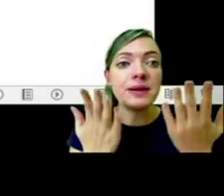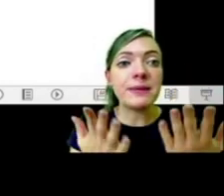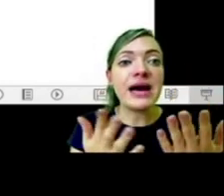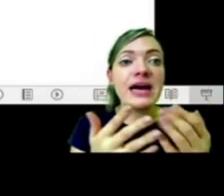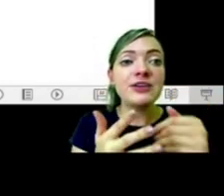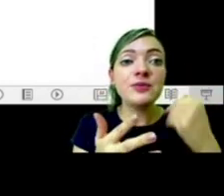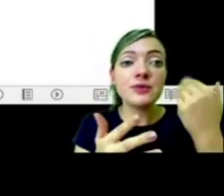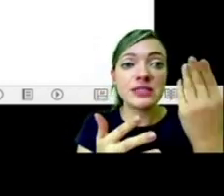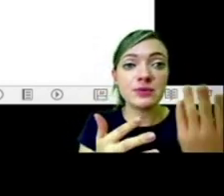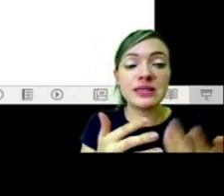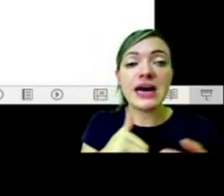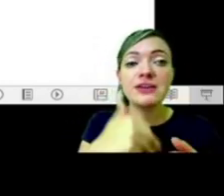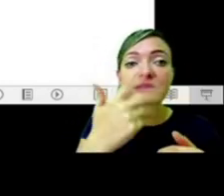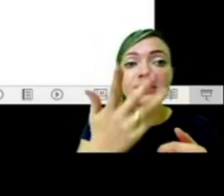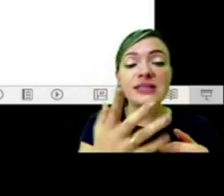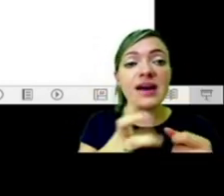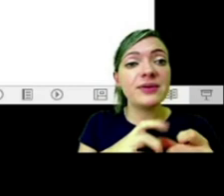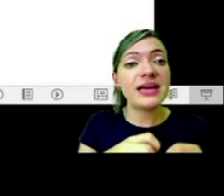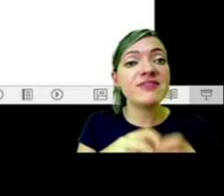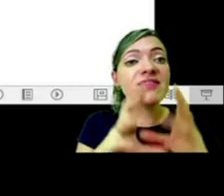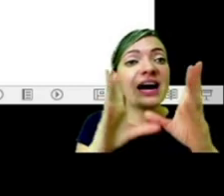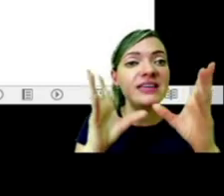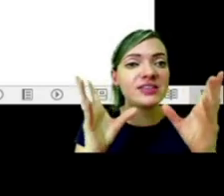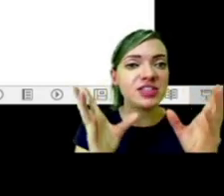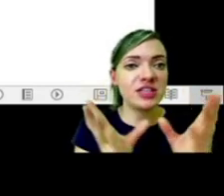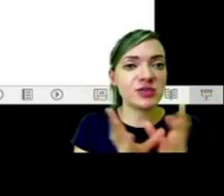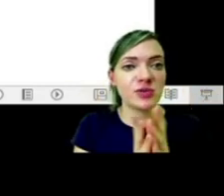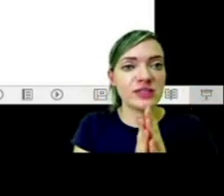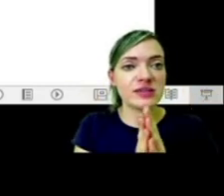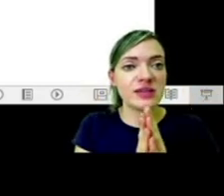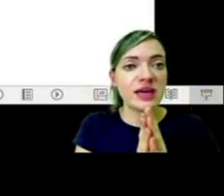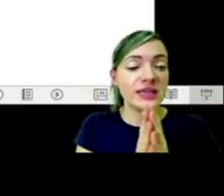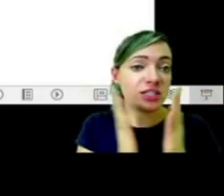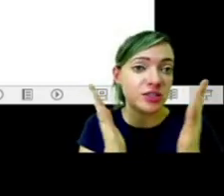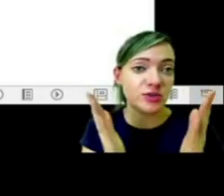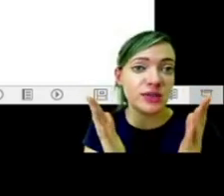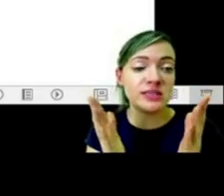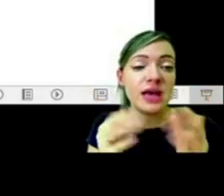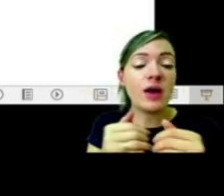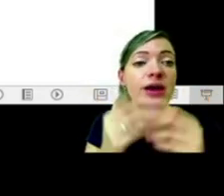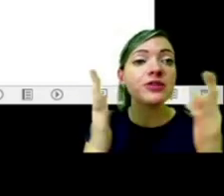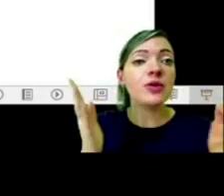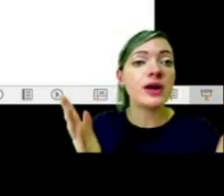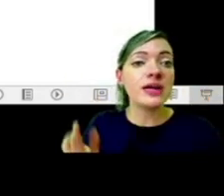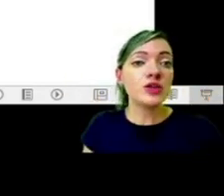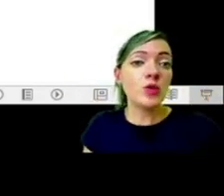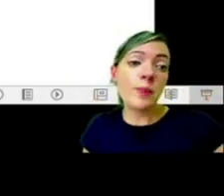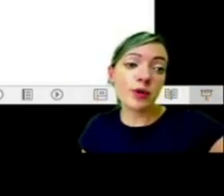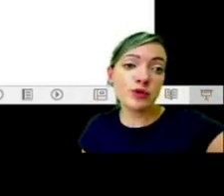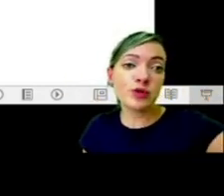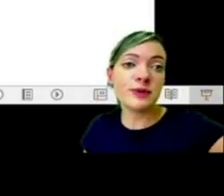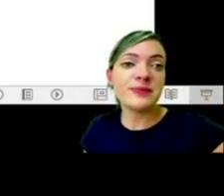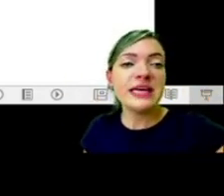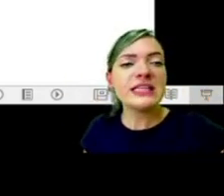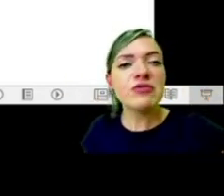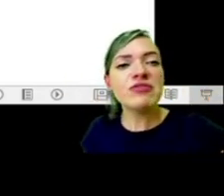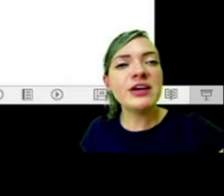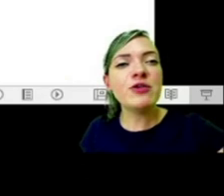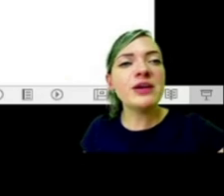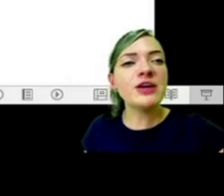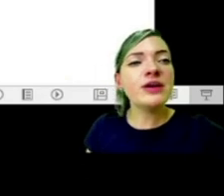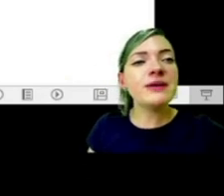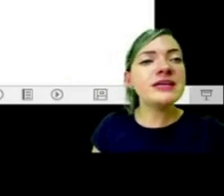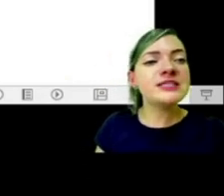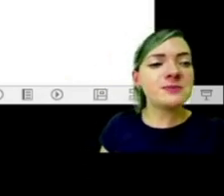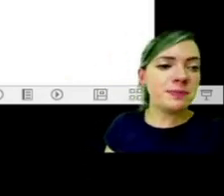consumidor primário, secundário, terciário, em várias direções. Direções ao redor do produtor. Então,